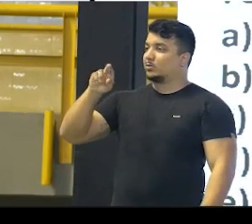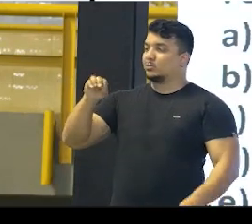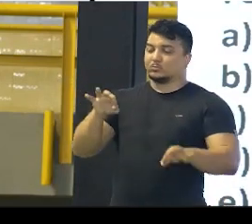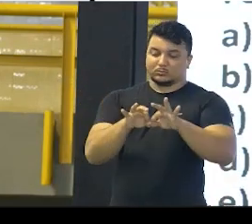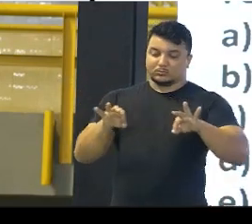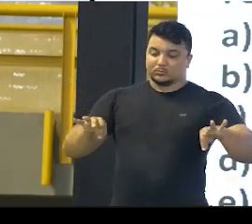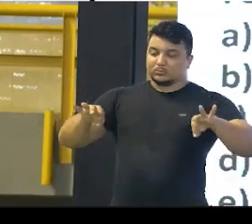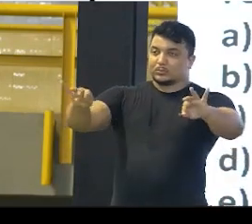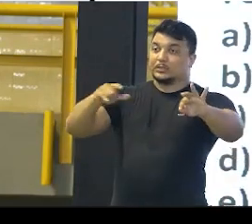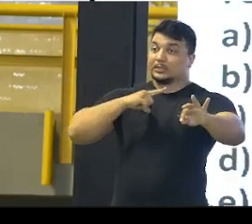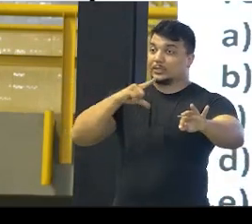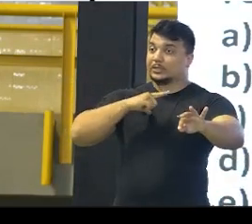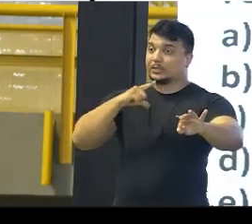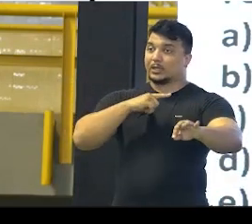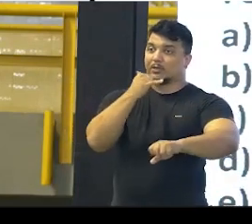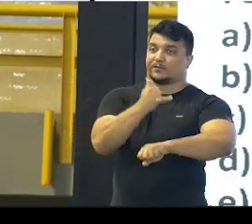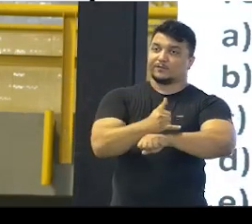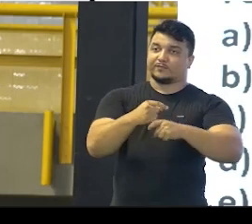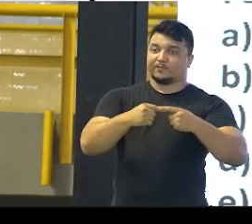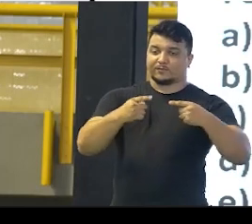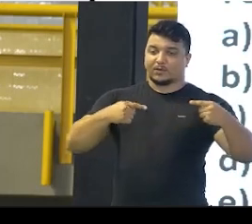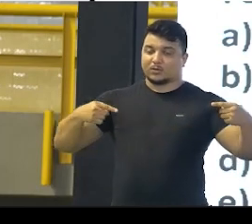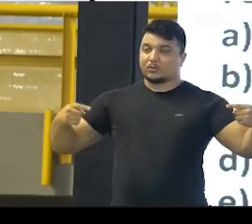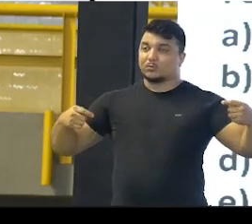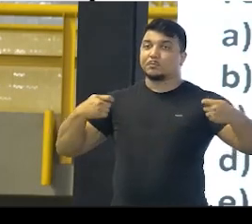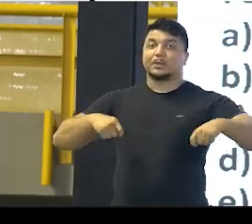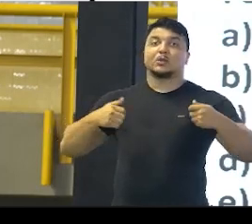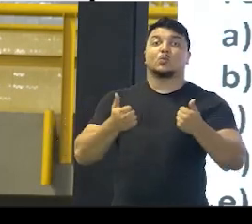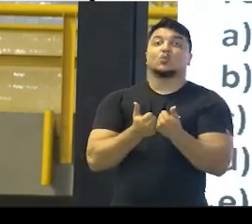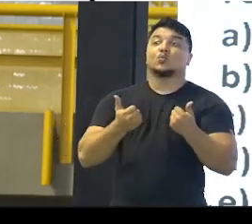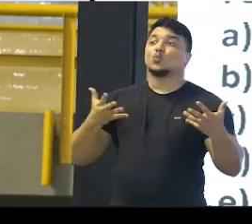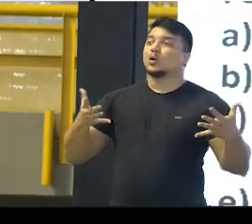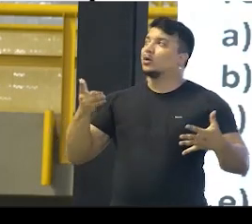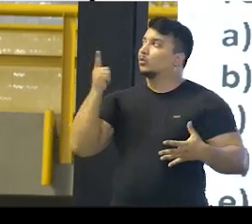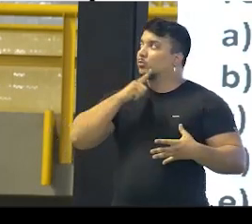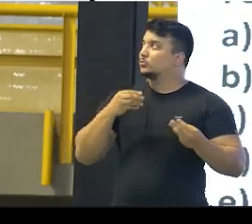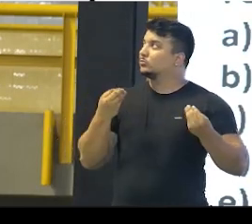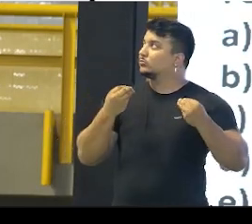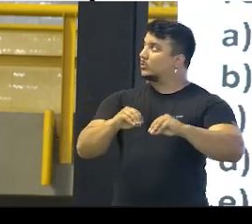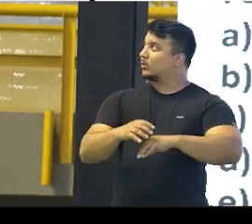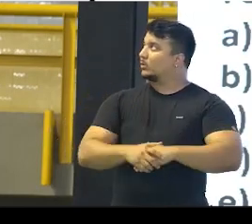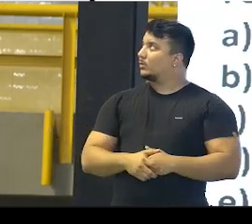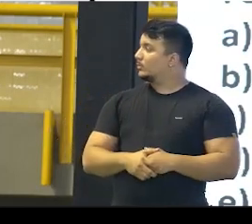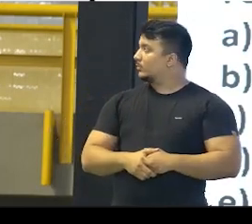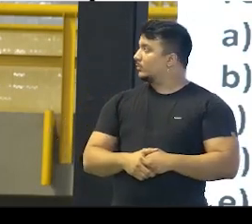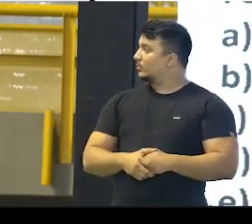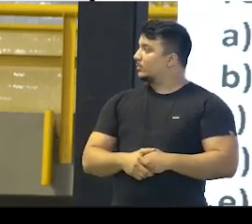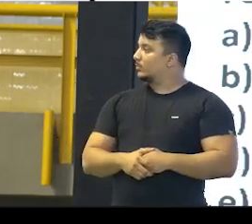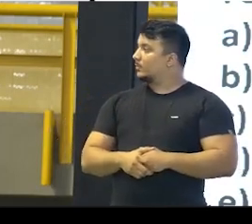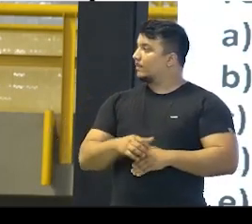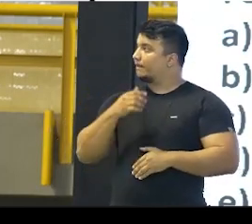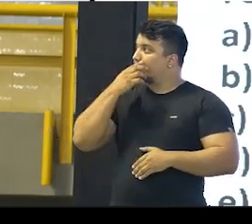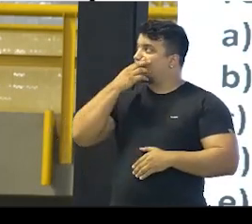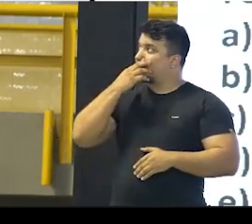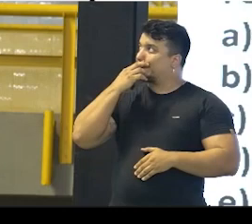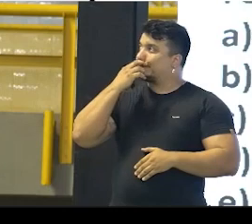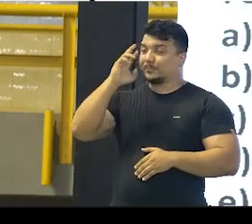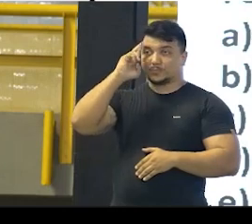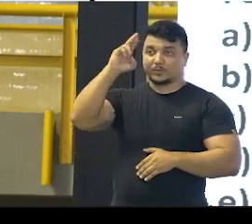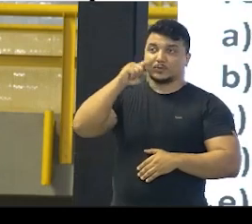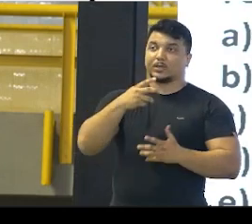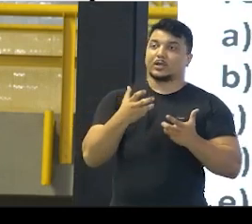cercar, plim, eu já estou falando de perímetro. O perímetro é a soma dos lados.